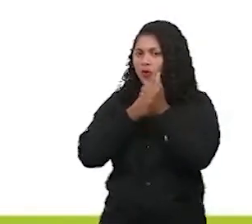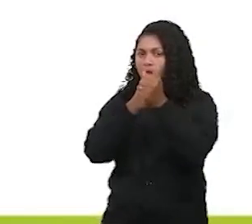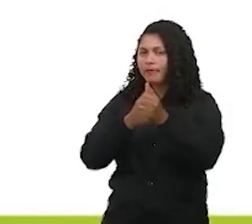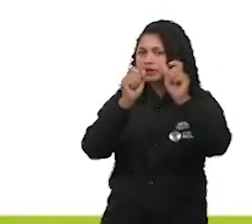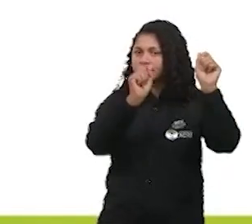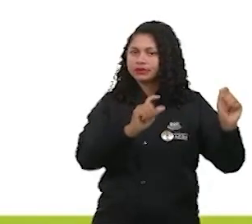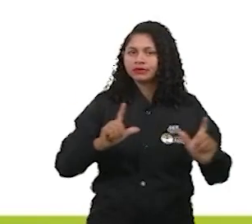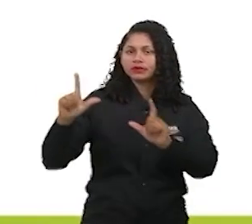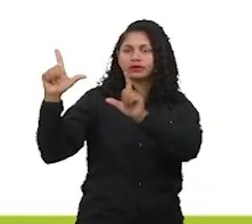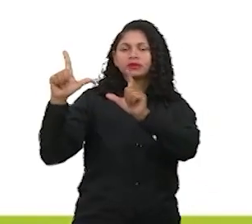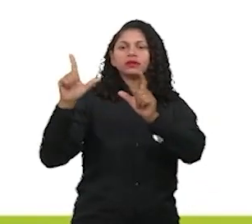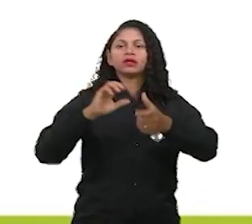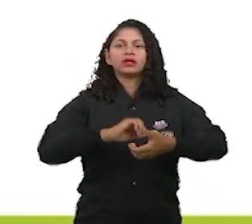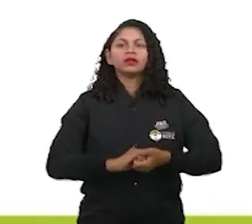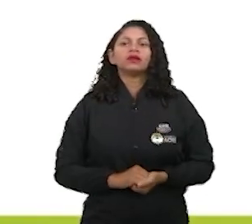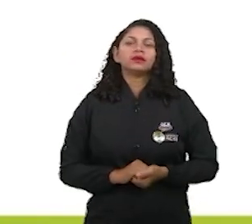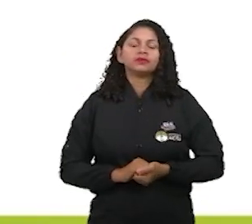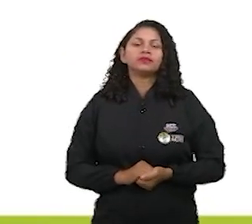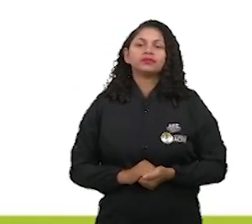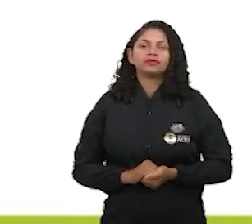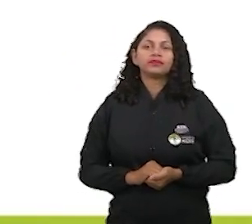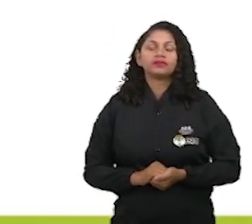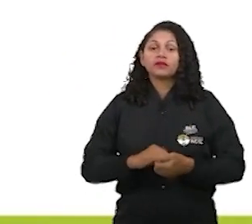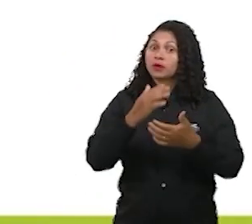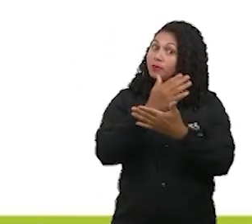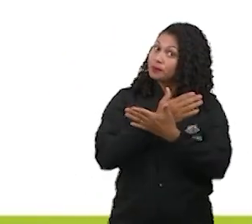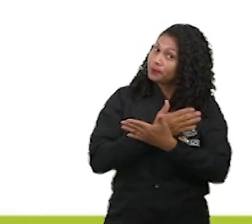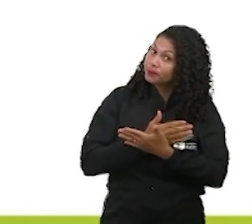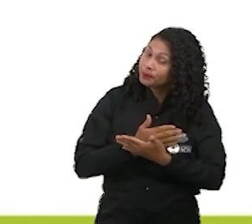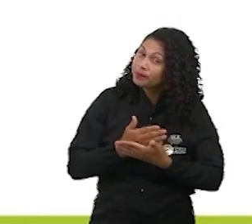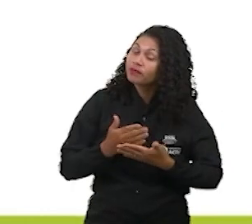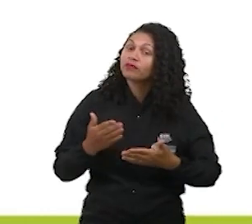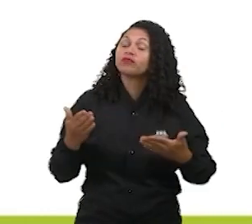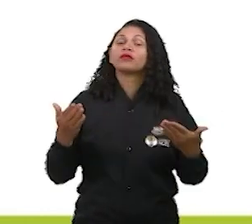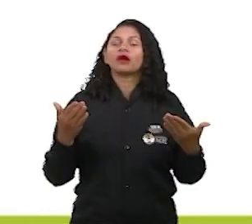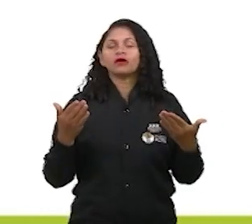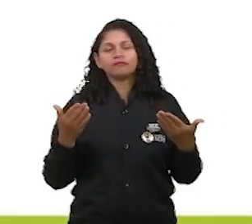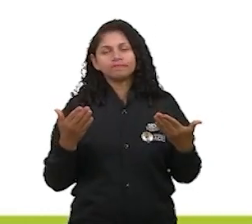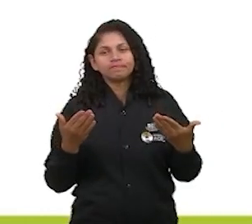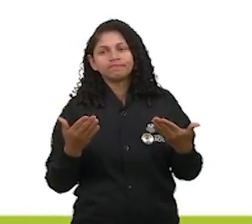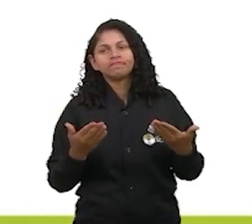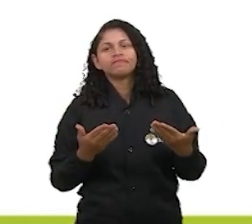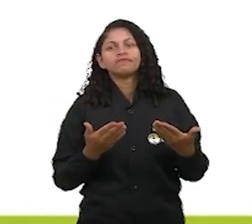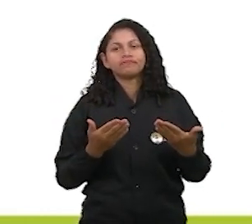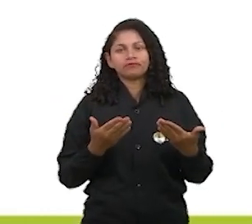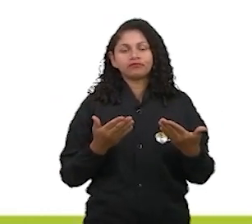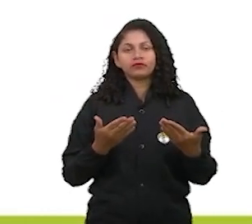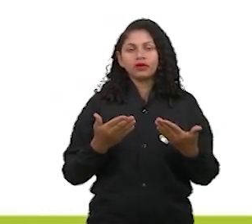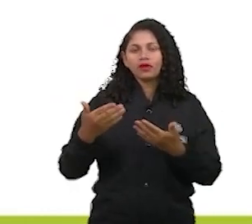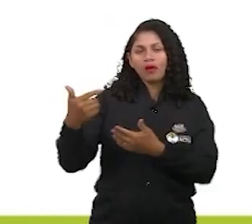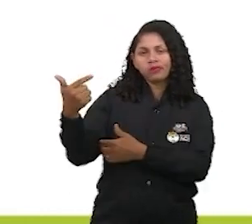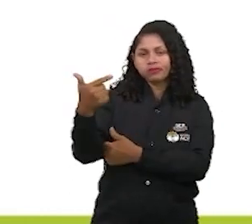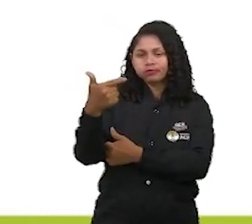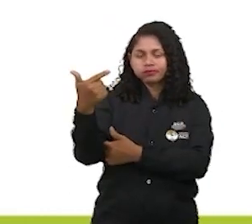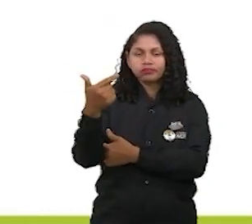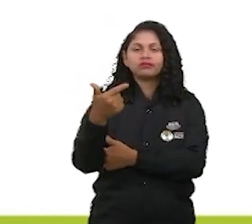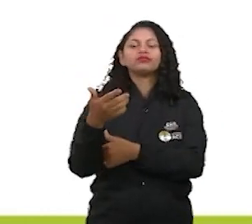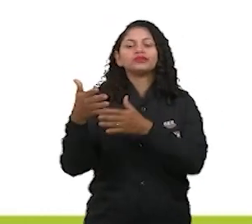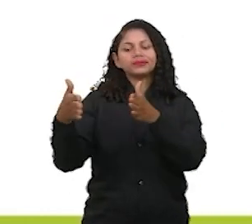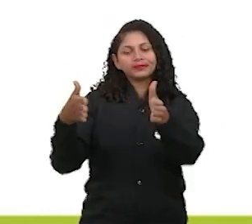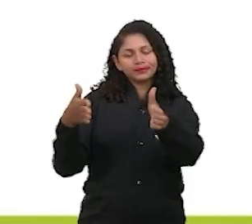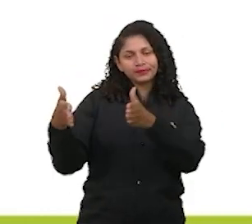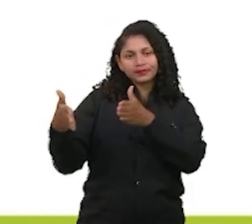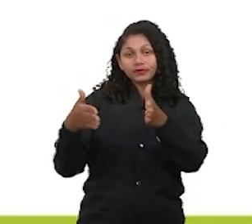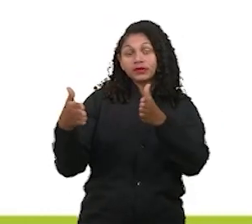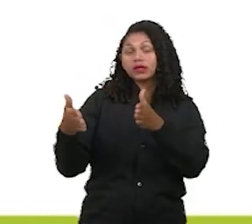na tela. Bom, para iniciar, vamos tratar aqui que essa segunda fase do modernismo, ela